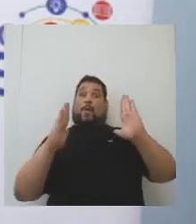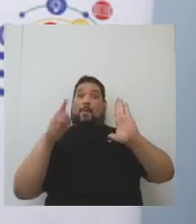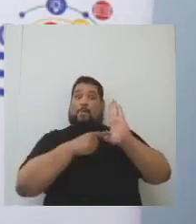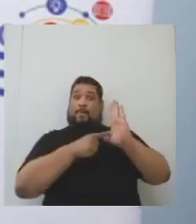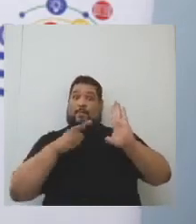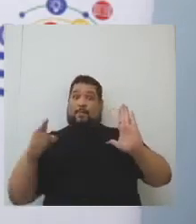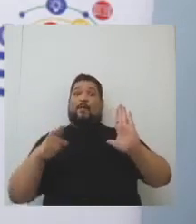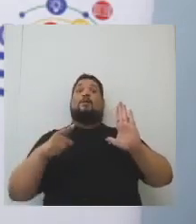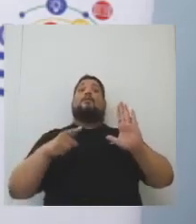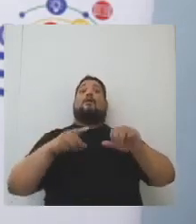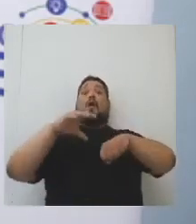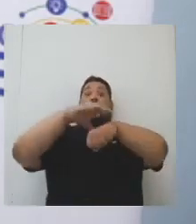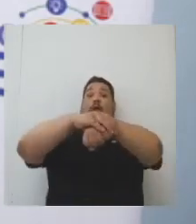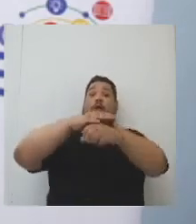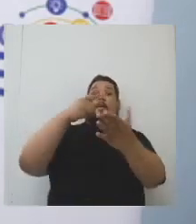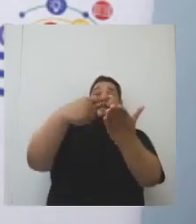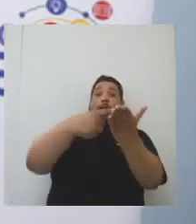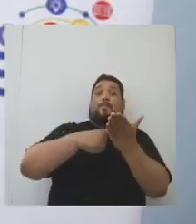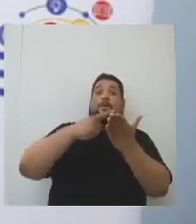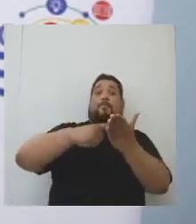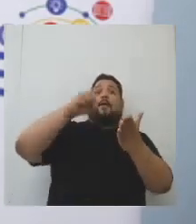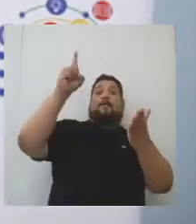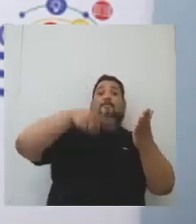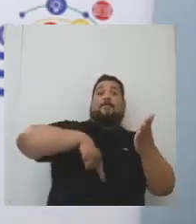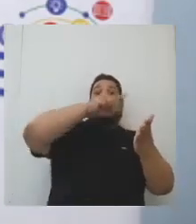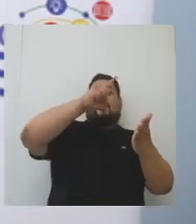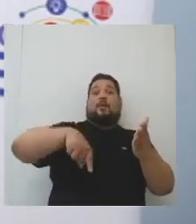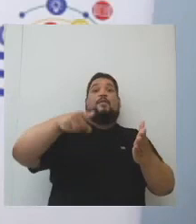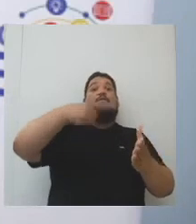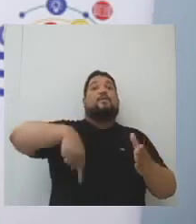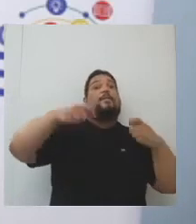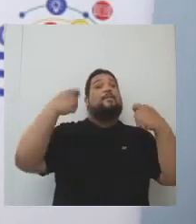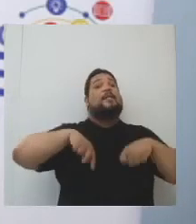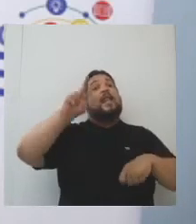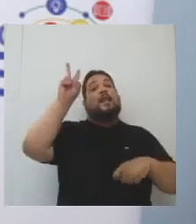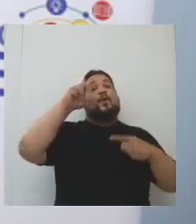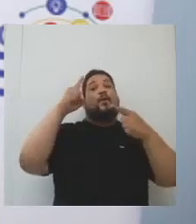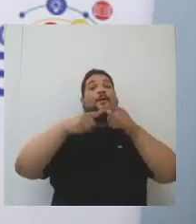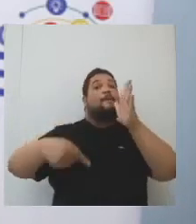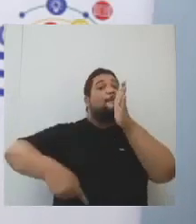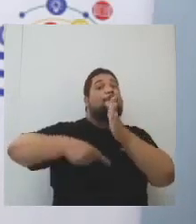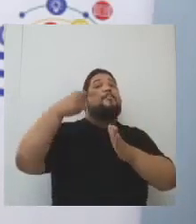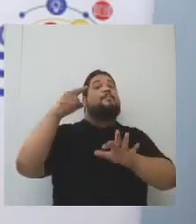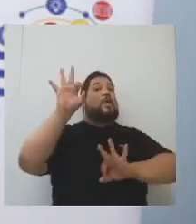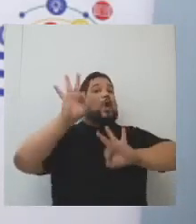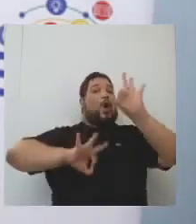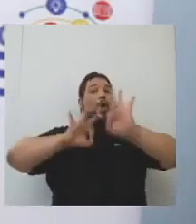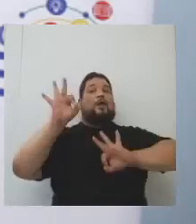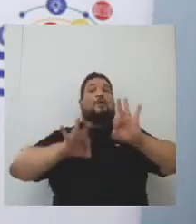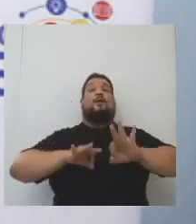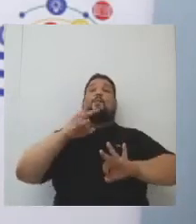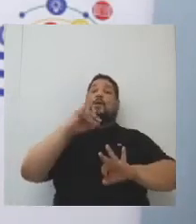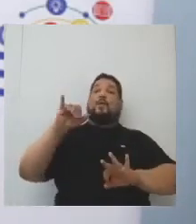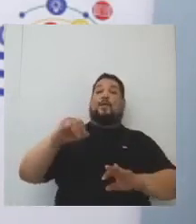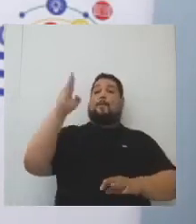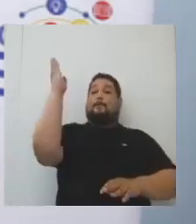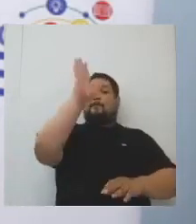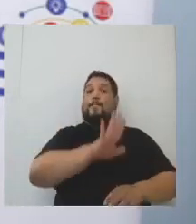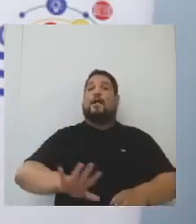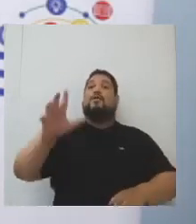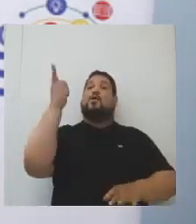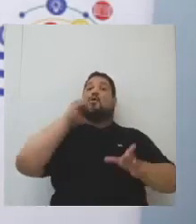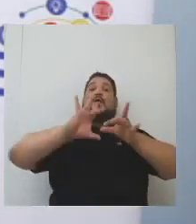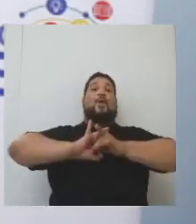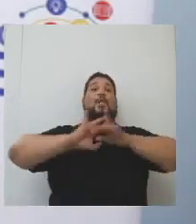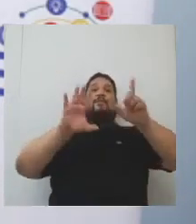do pacto colonial, você deve classificar como o primeiro passo para que um dia o Brasil viesse a se tornar